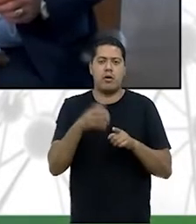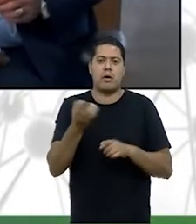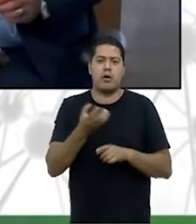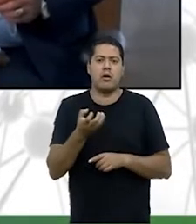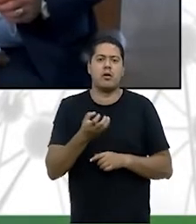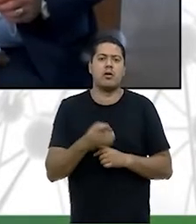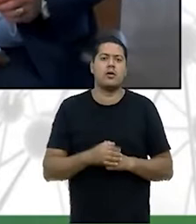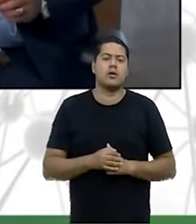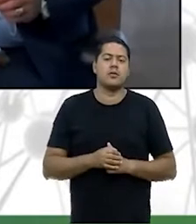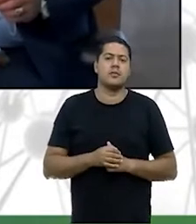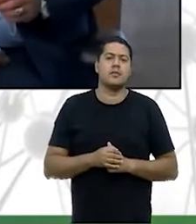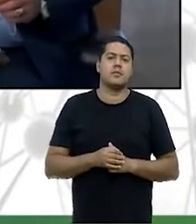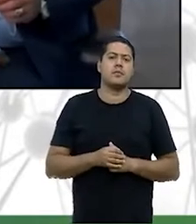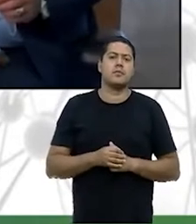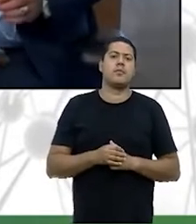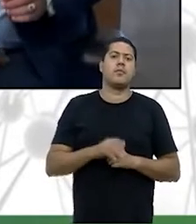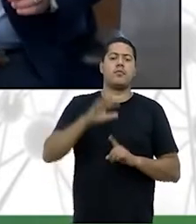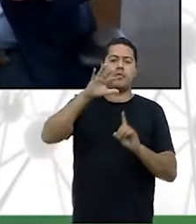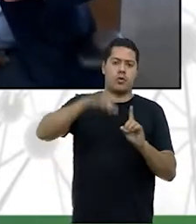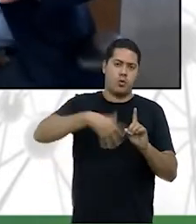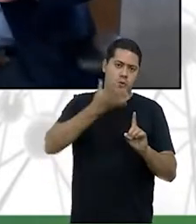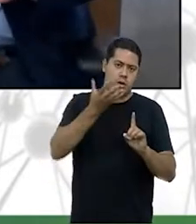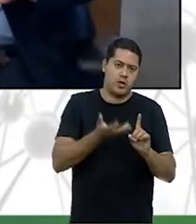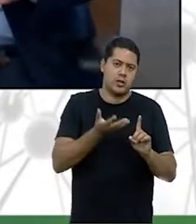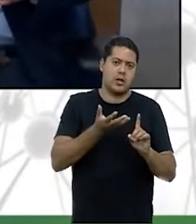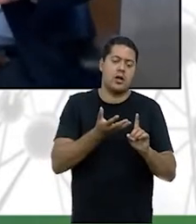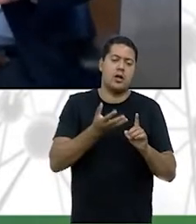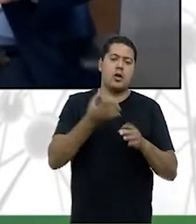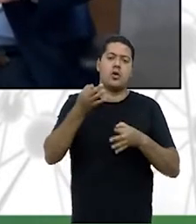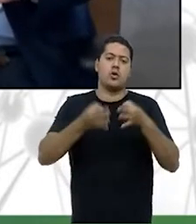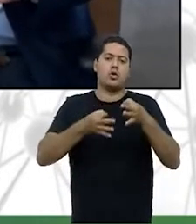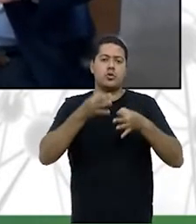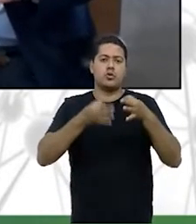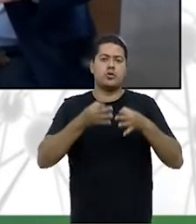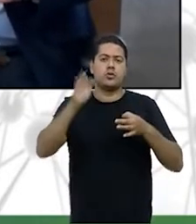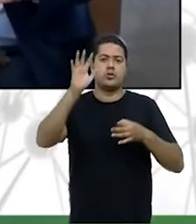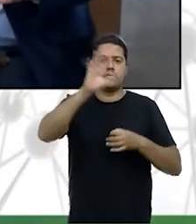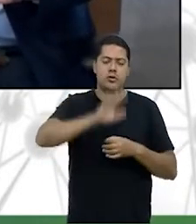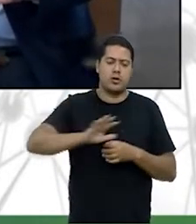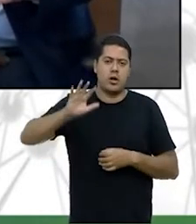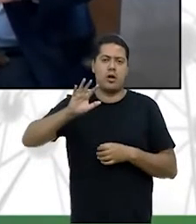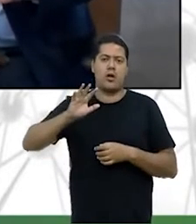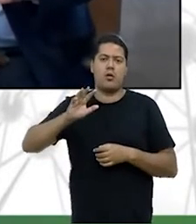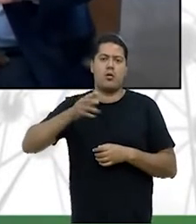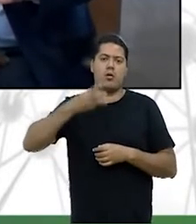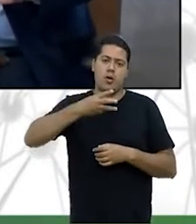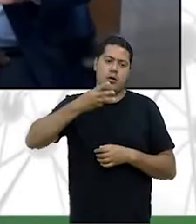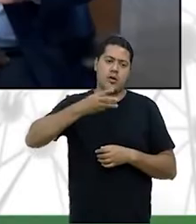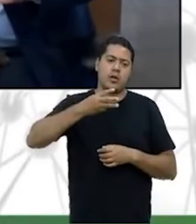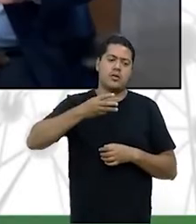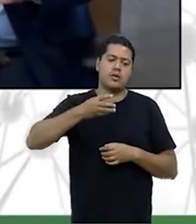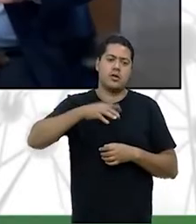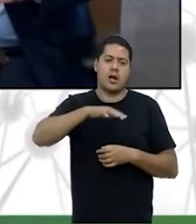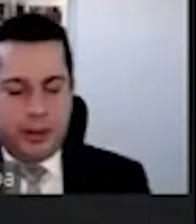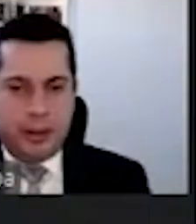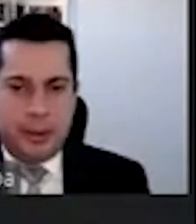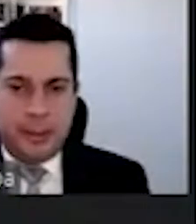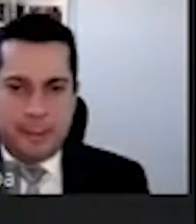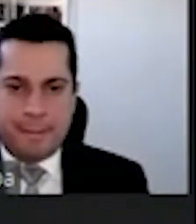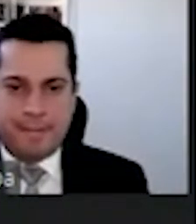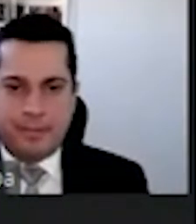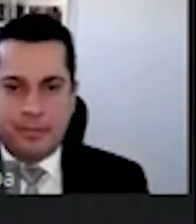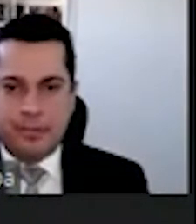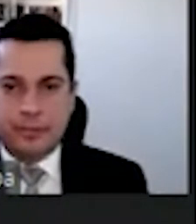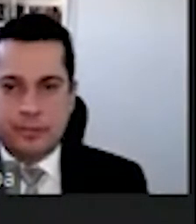caravana virtual do Centro de Inteligência do Poder Judiciário teve como tema as demandas previdenciárias e as ações integradas do